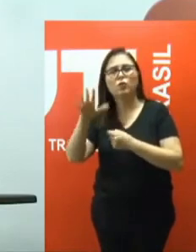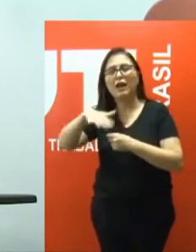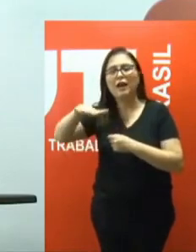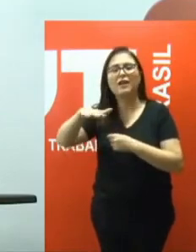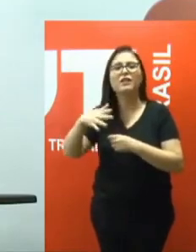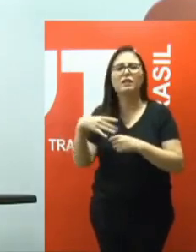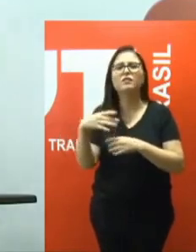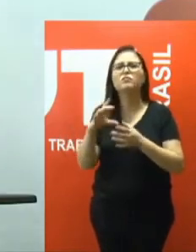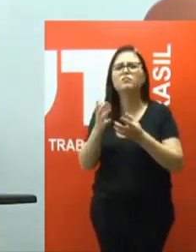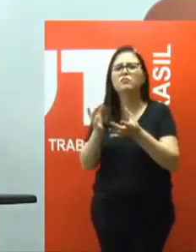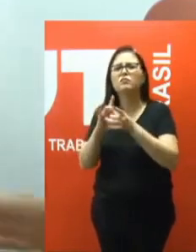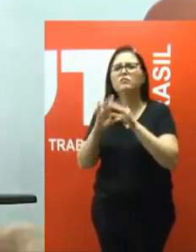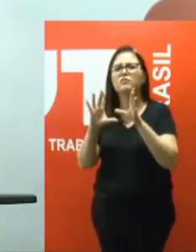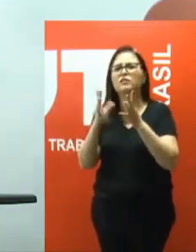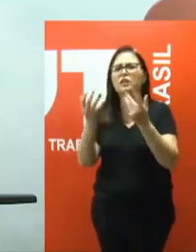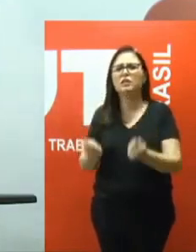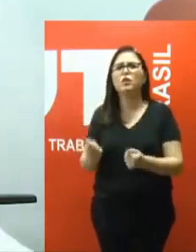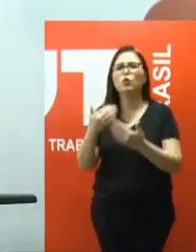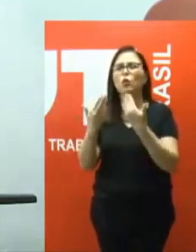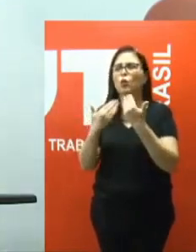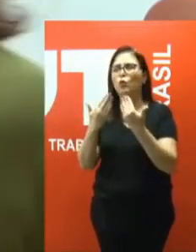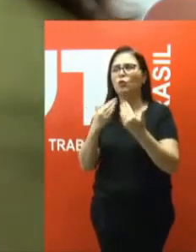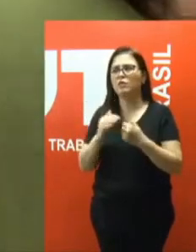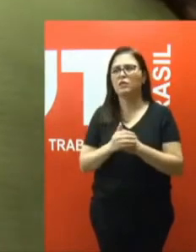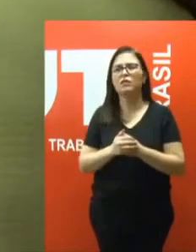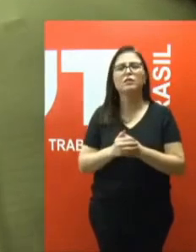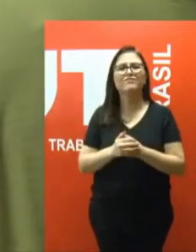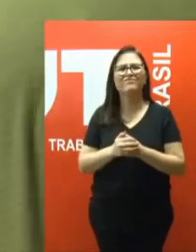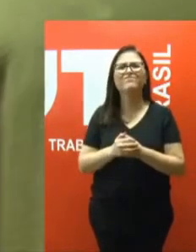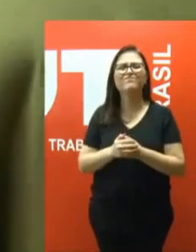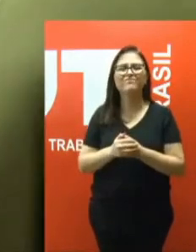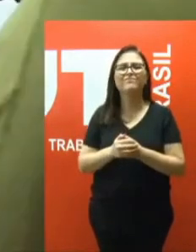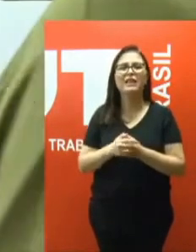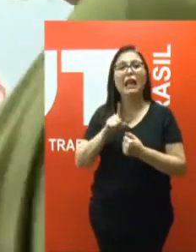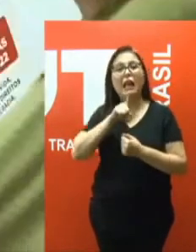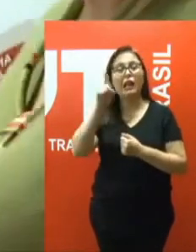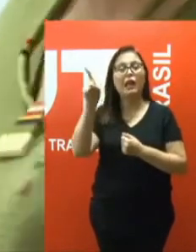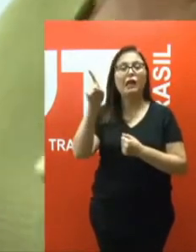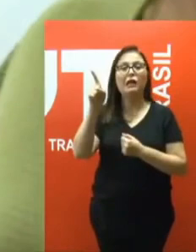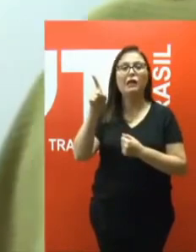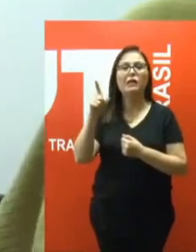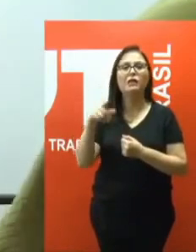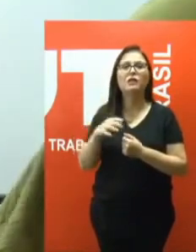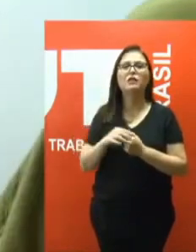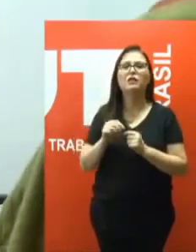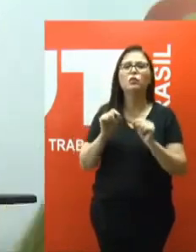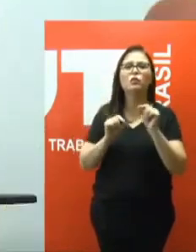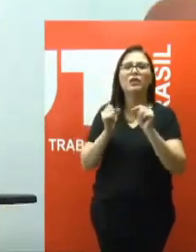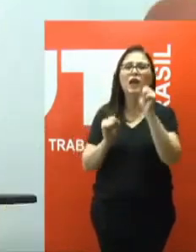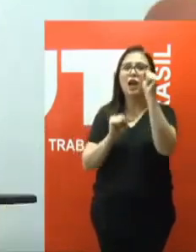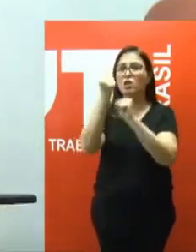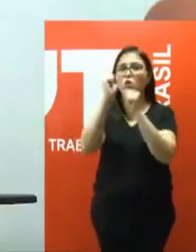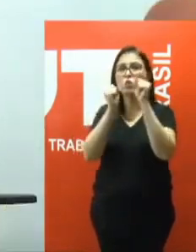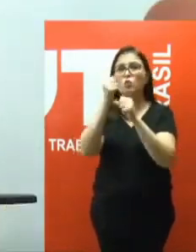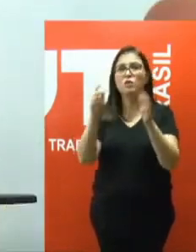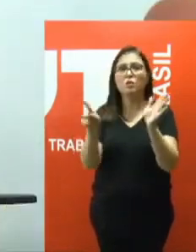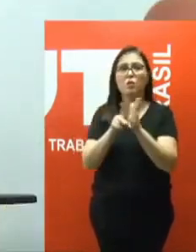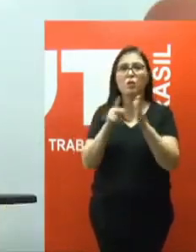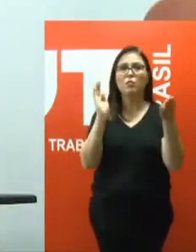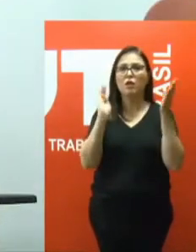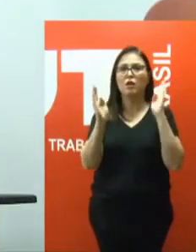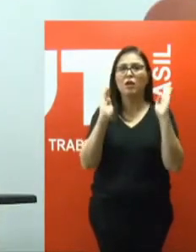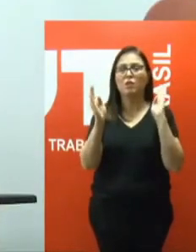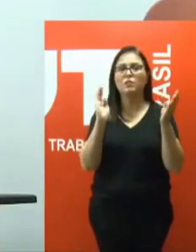Lá tem um setor muito reacionário, que lá foi, no caso, Rafael, a indústria automobilística, foi um setor assim,